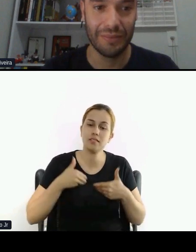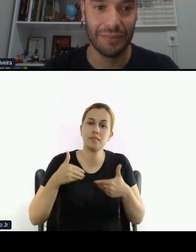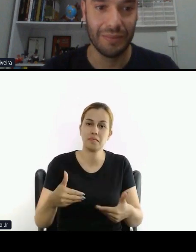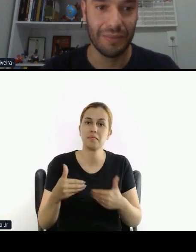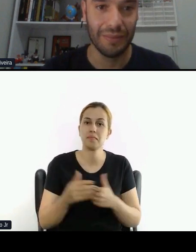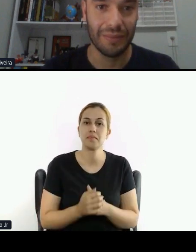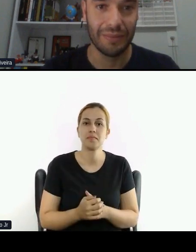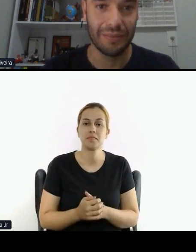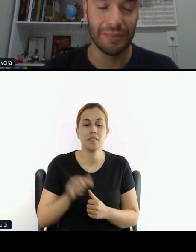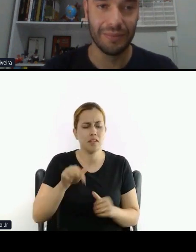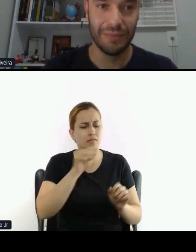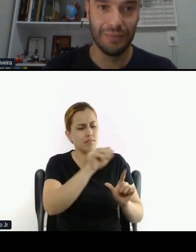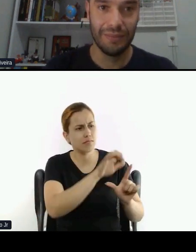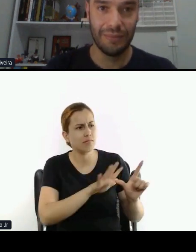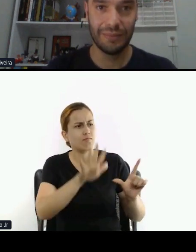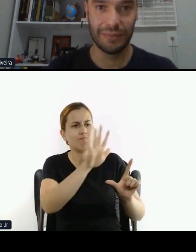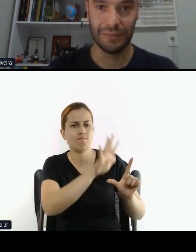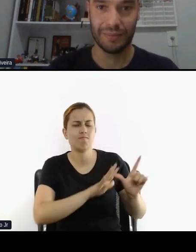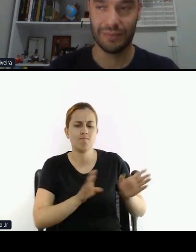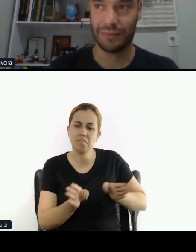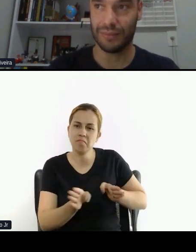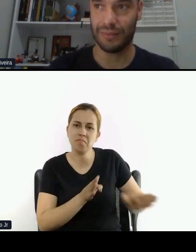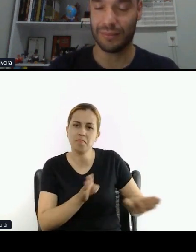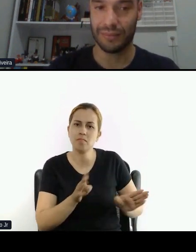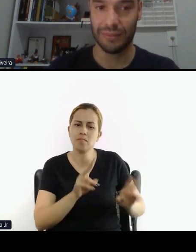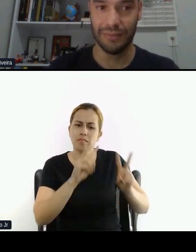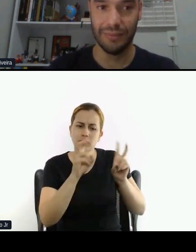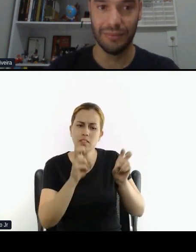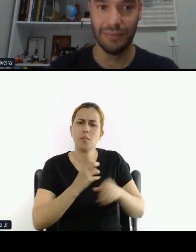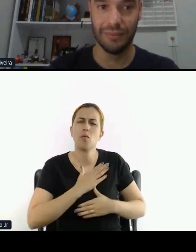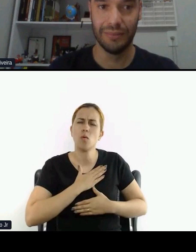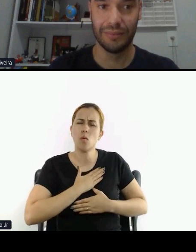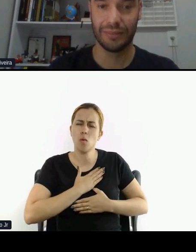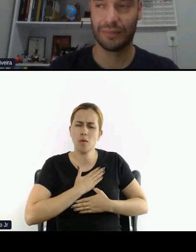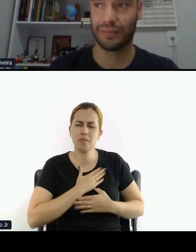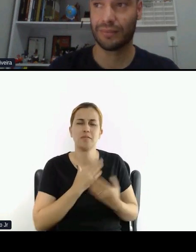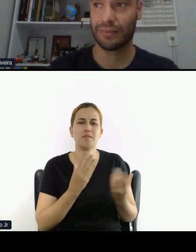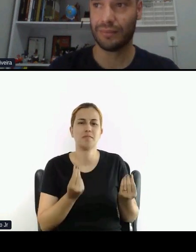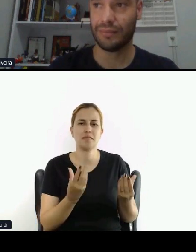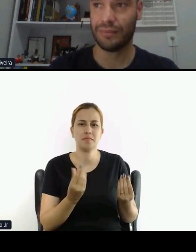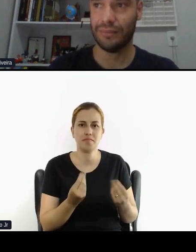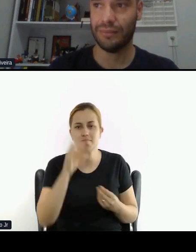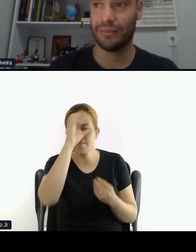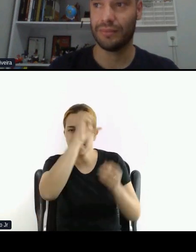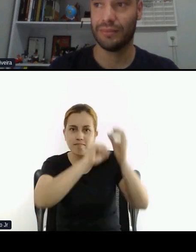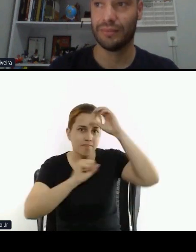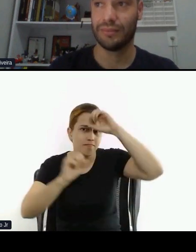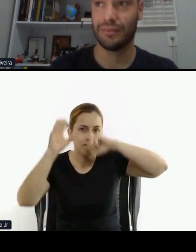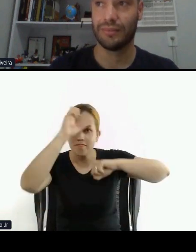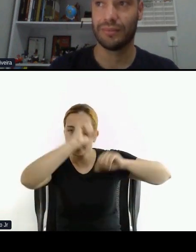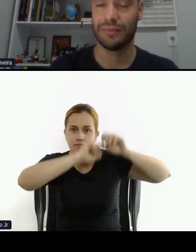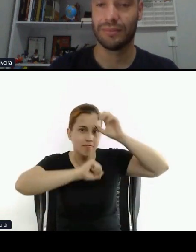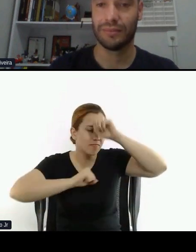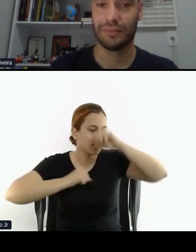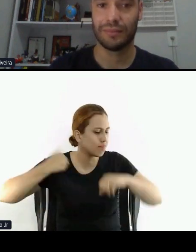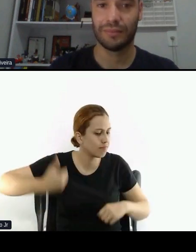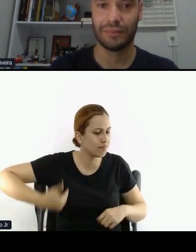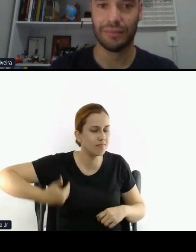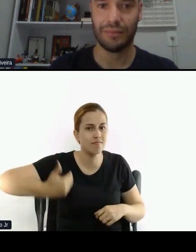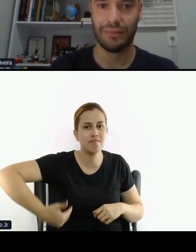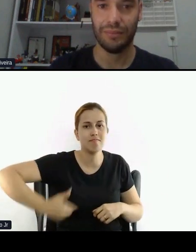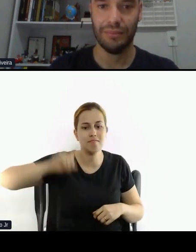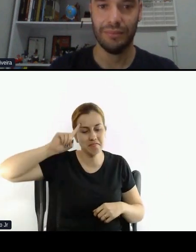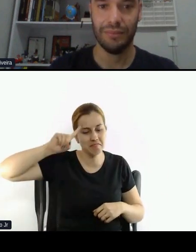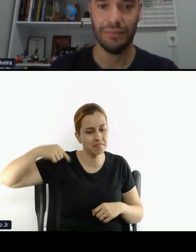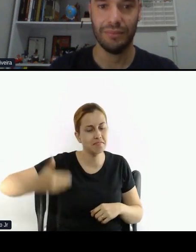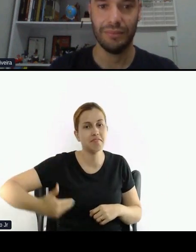um painel de acessibilidade, um tema que eu gosto bastante, né, tema que estou aprendendo muito também no dia a dia.